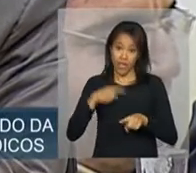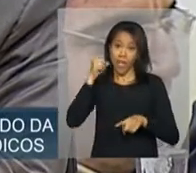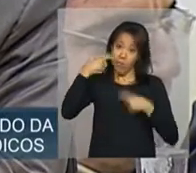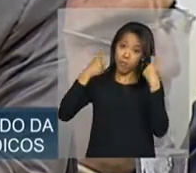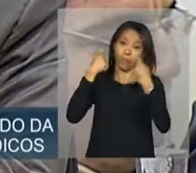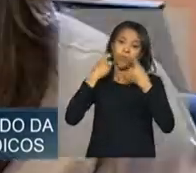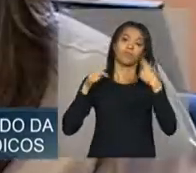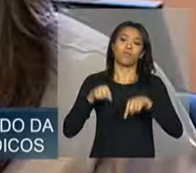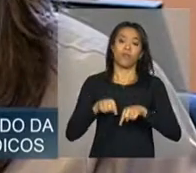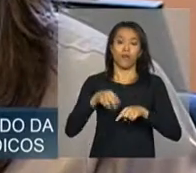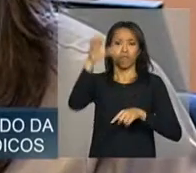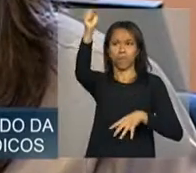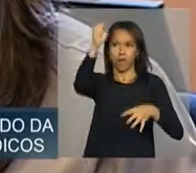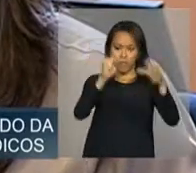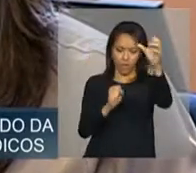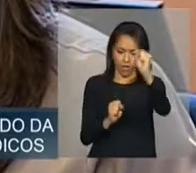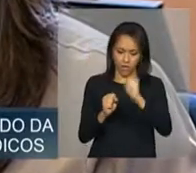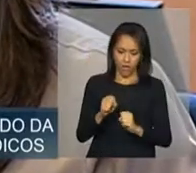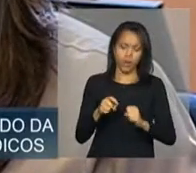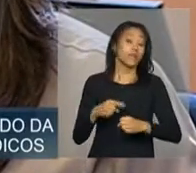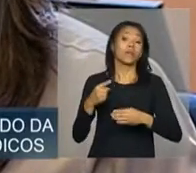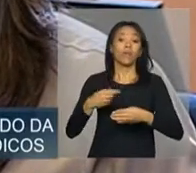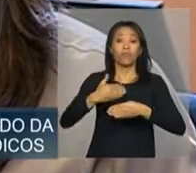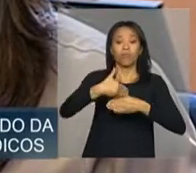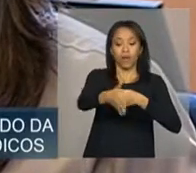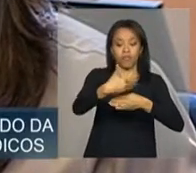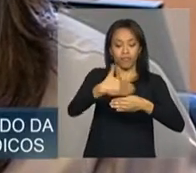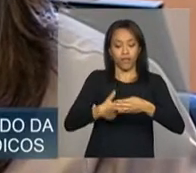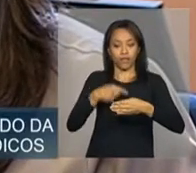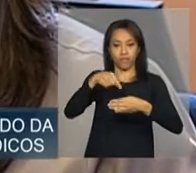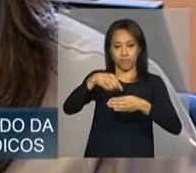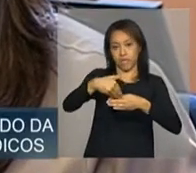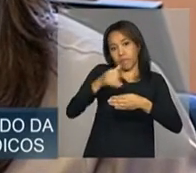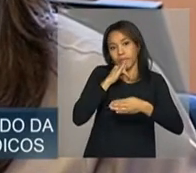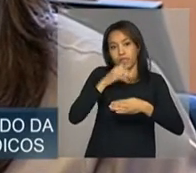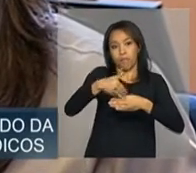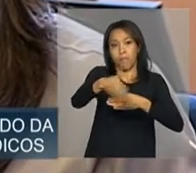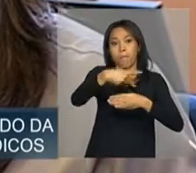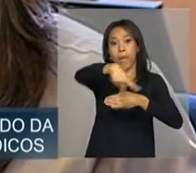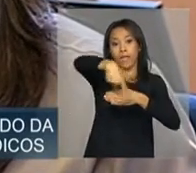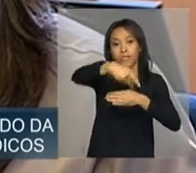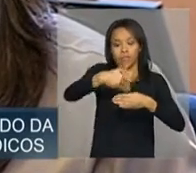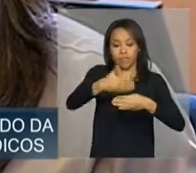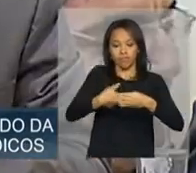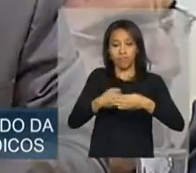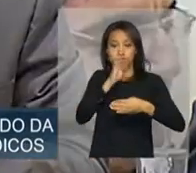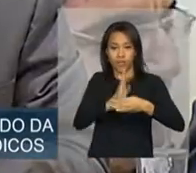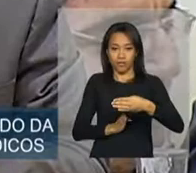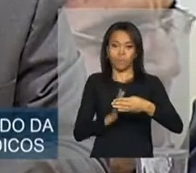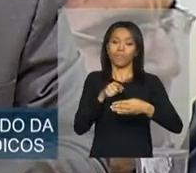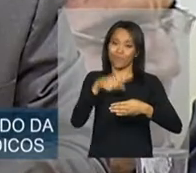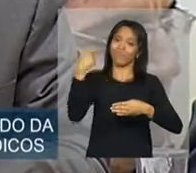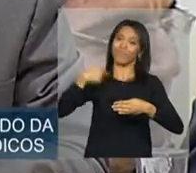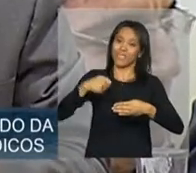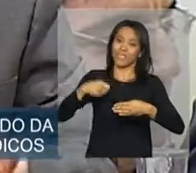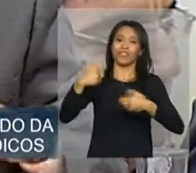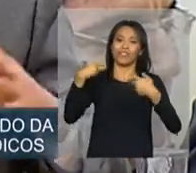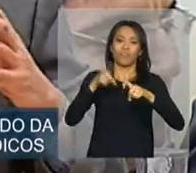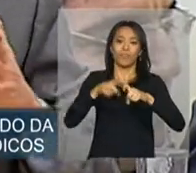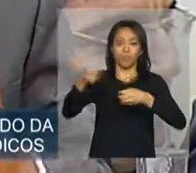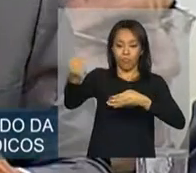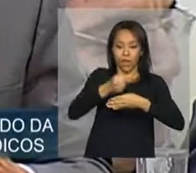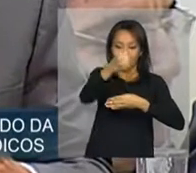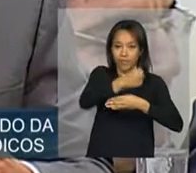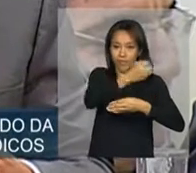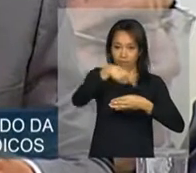levar profissionais médicos para região de Fronteira Então esse é o avanço acho que nós tivemos dois avanços Nos primeiros 15 dias